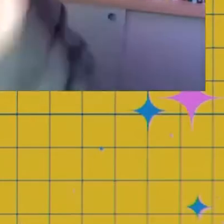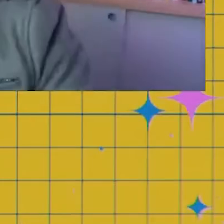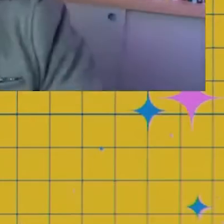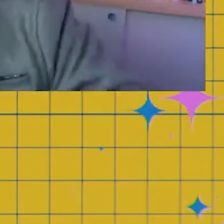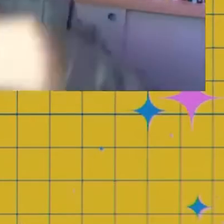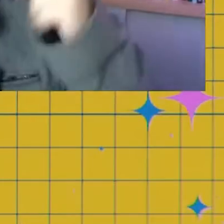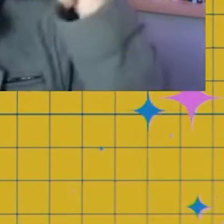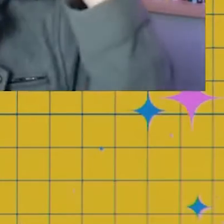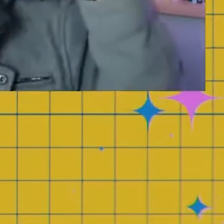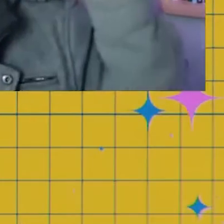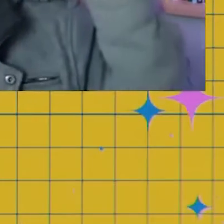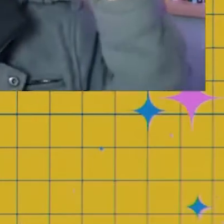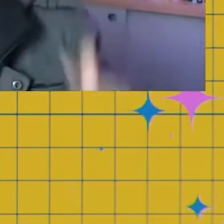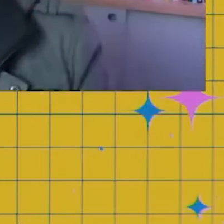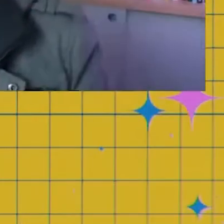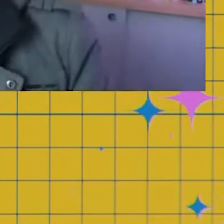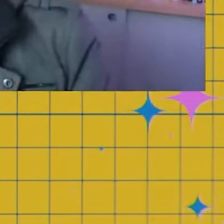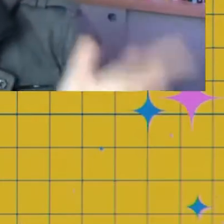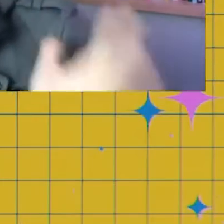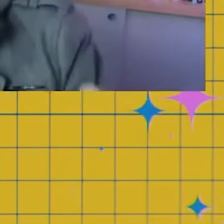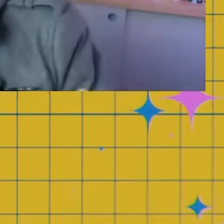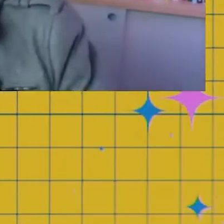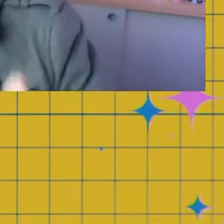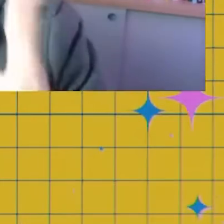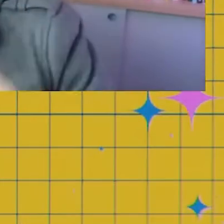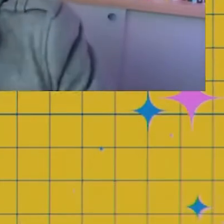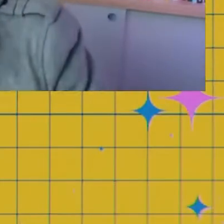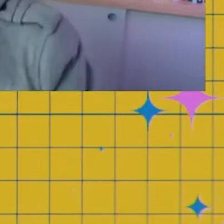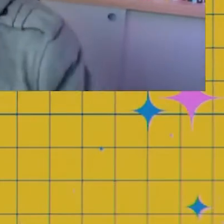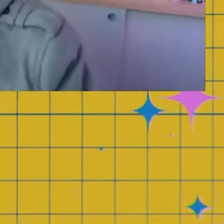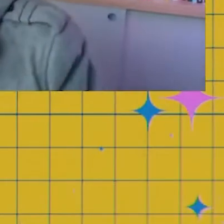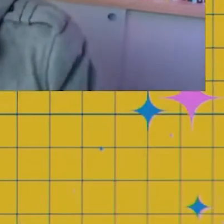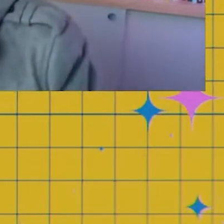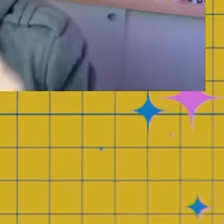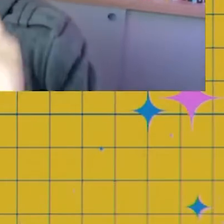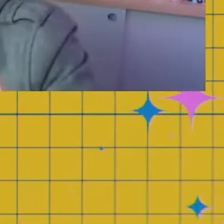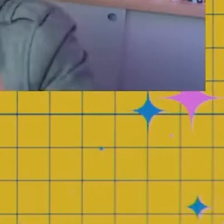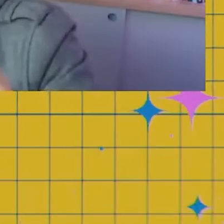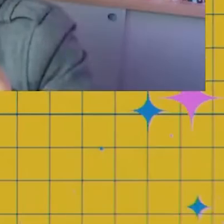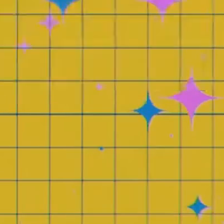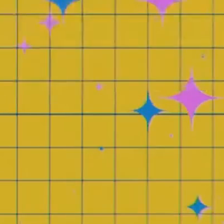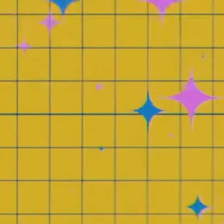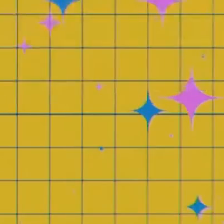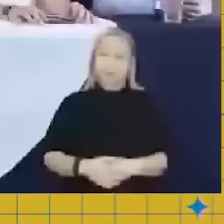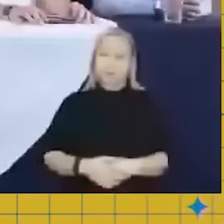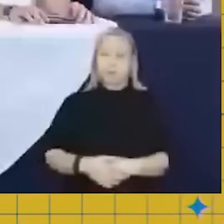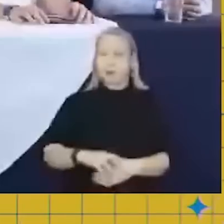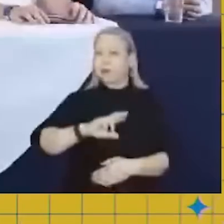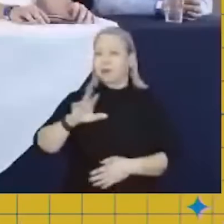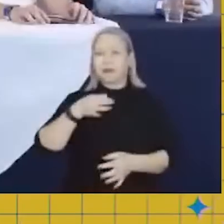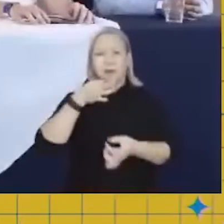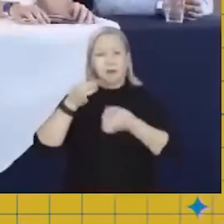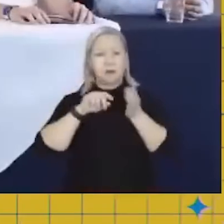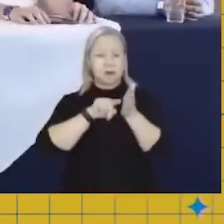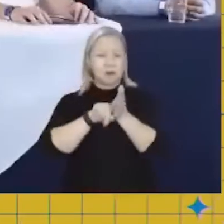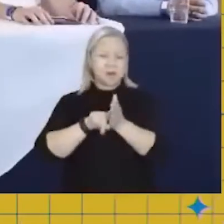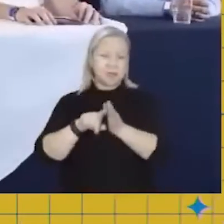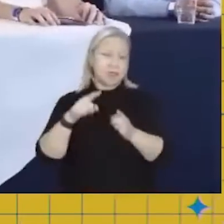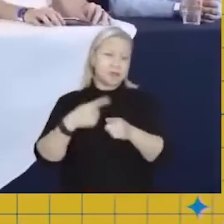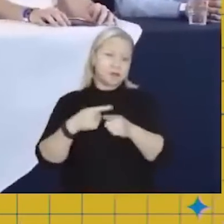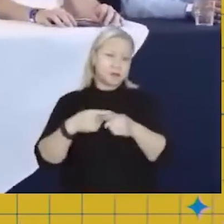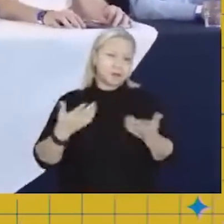copo meio vazio a gente viu o copo meio cheio e o Lula que que tem a dizer sobre a pesquisa mais recente pesquisa porque